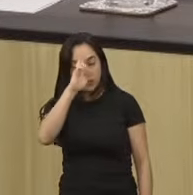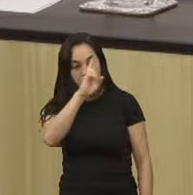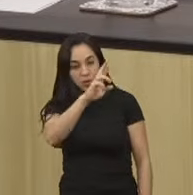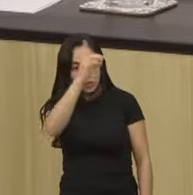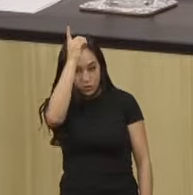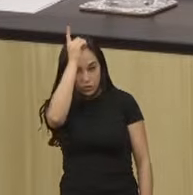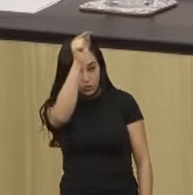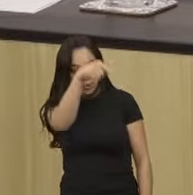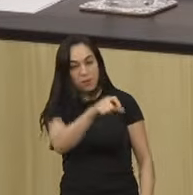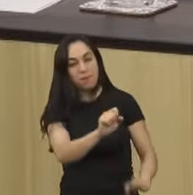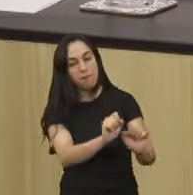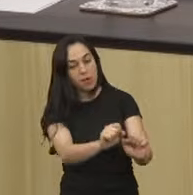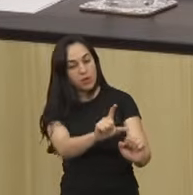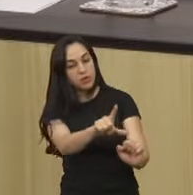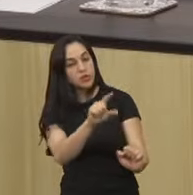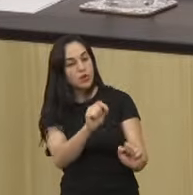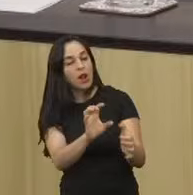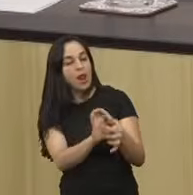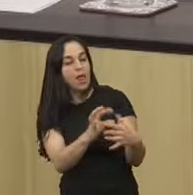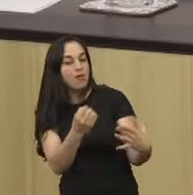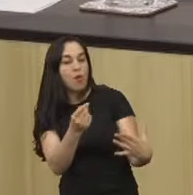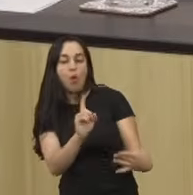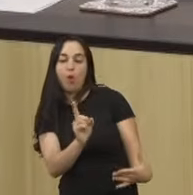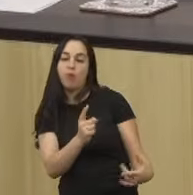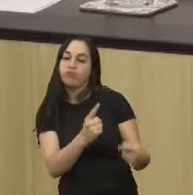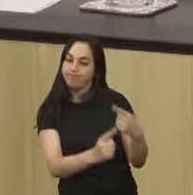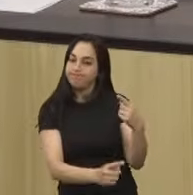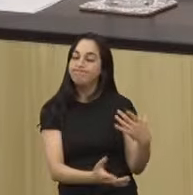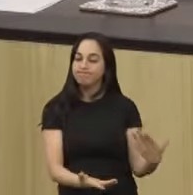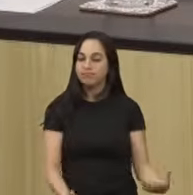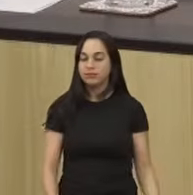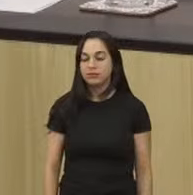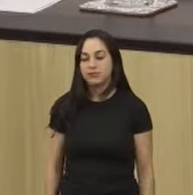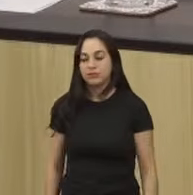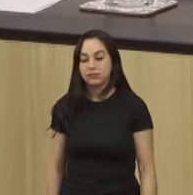conforme modelo do anexo 1. Já respondendo aí,